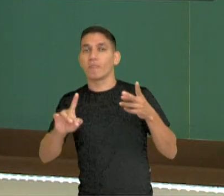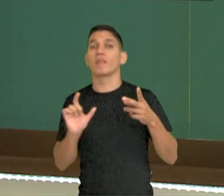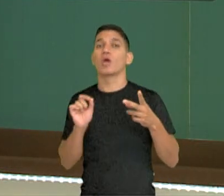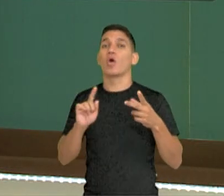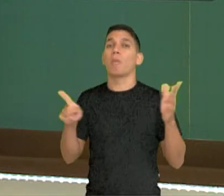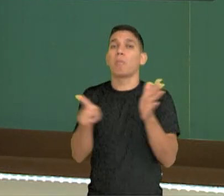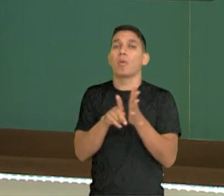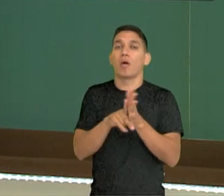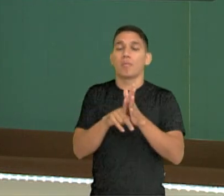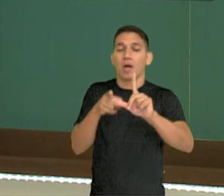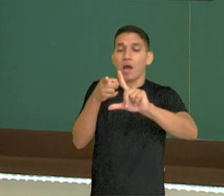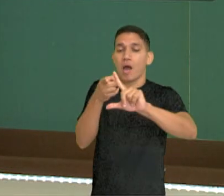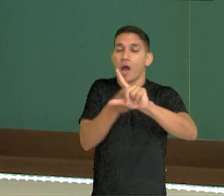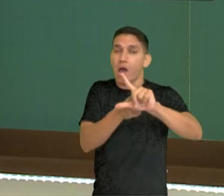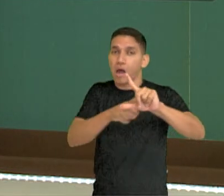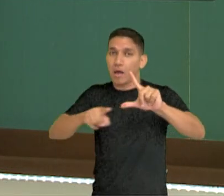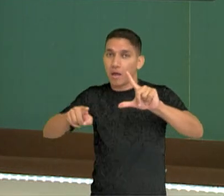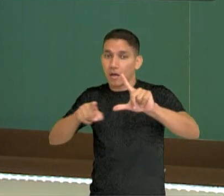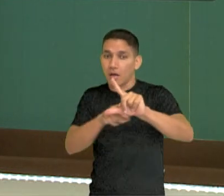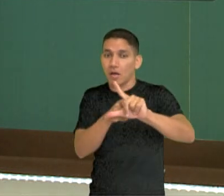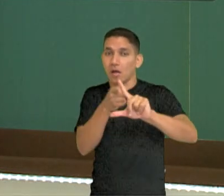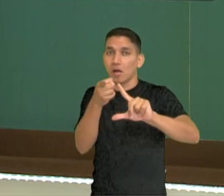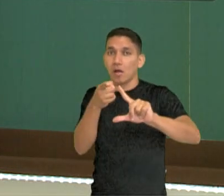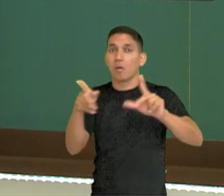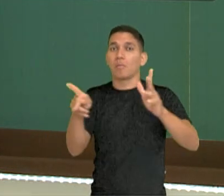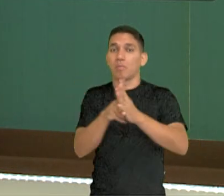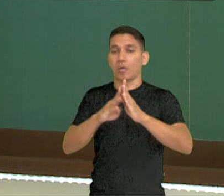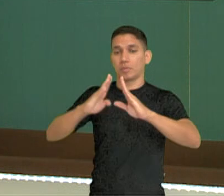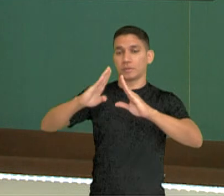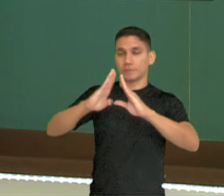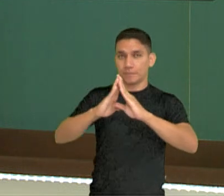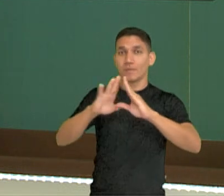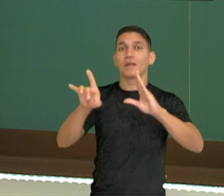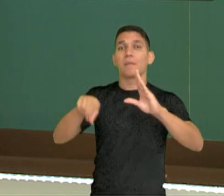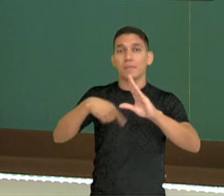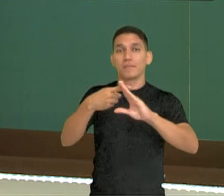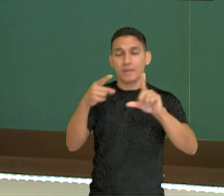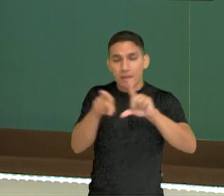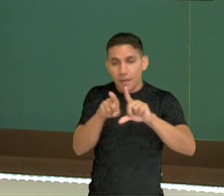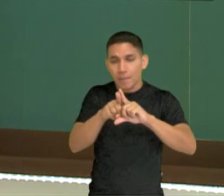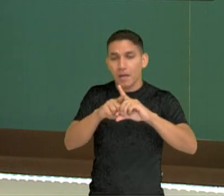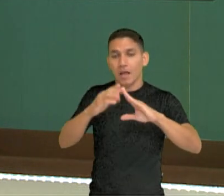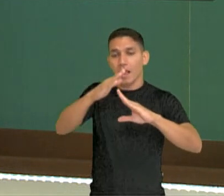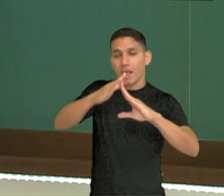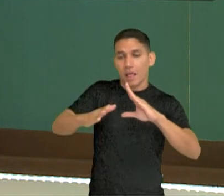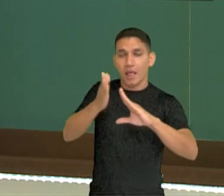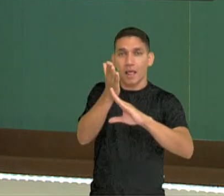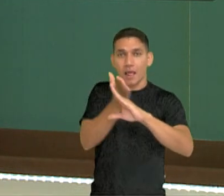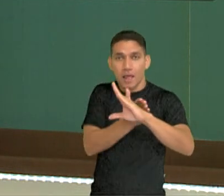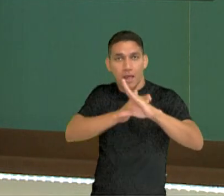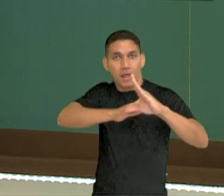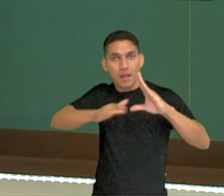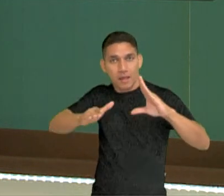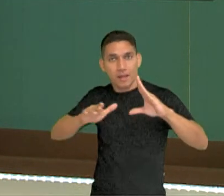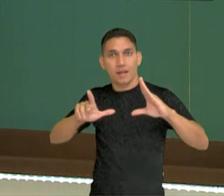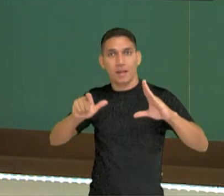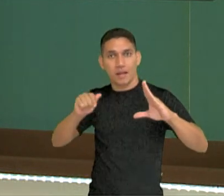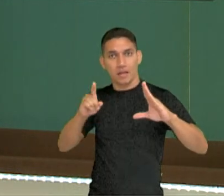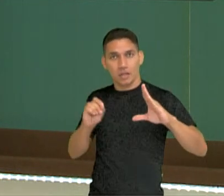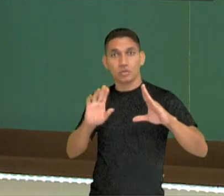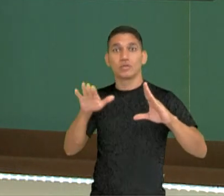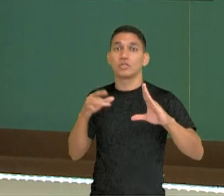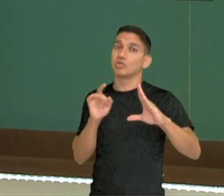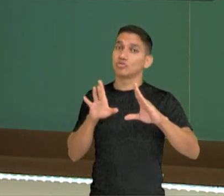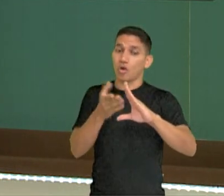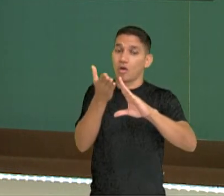agudos de um triângulo retângulo com as medidas de seus lados, dos lados desse triângulo. Então, somente para ângulos